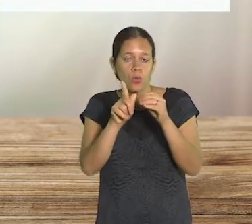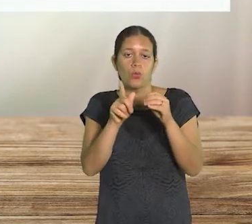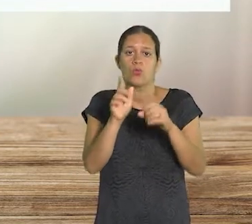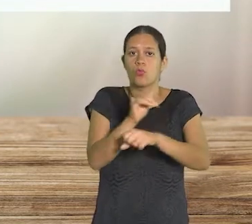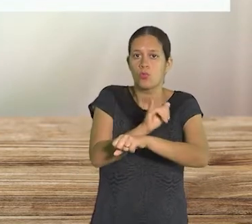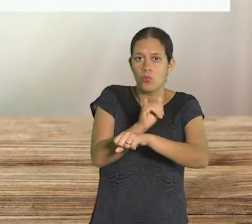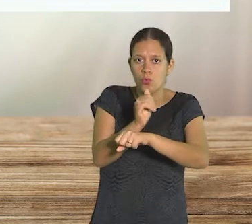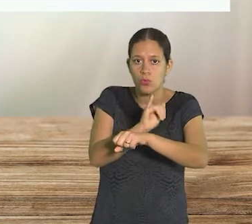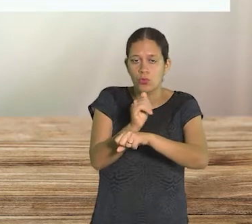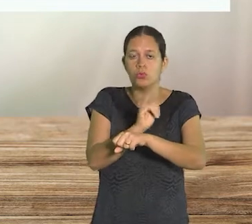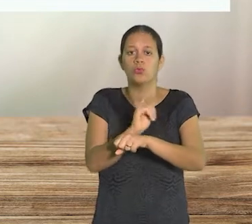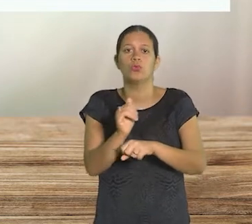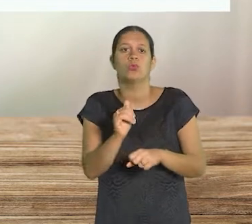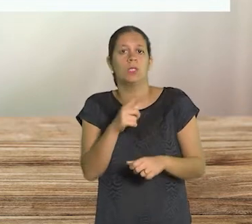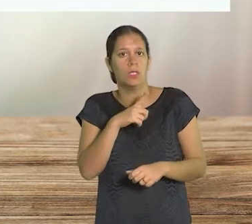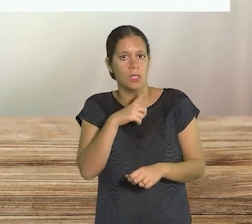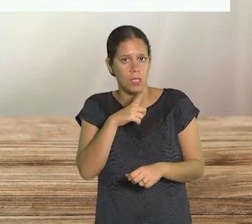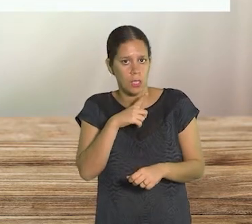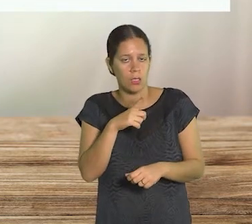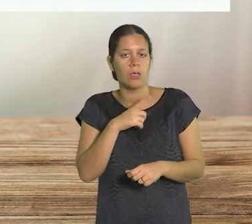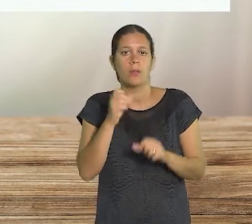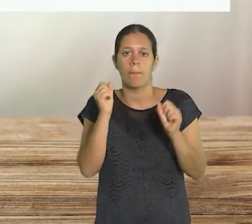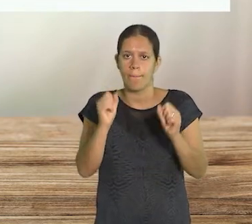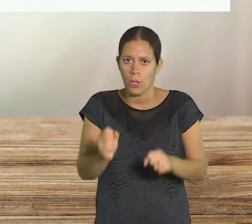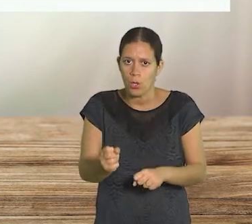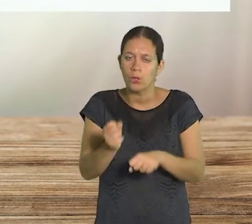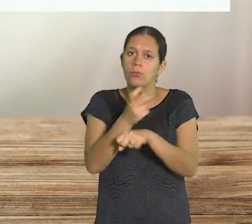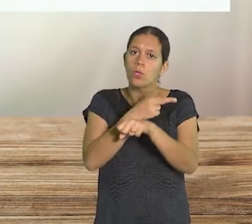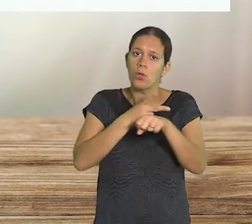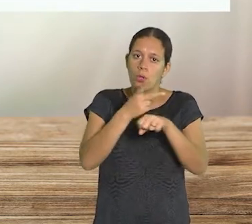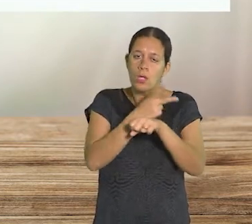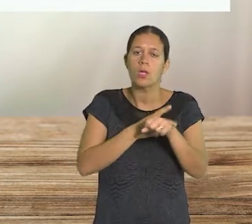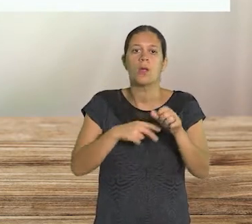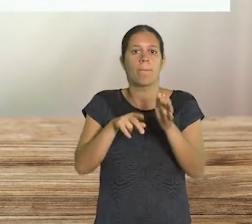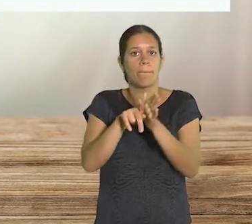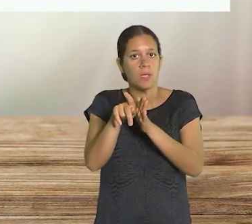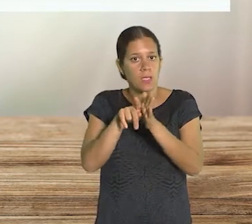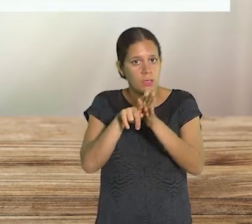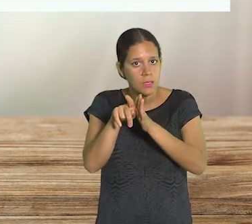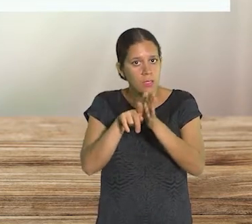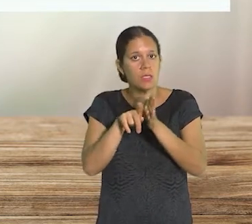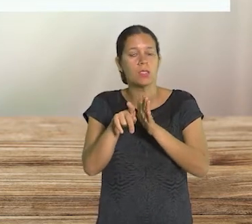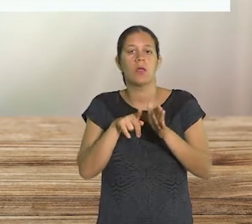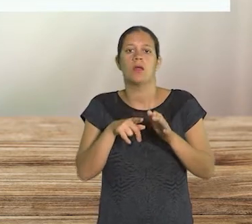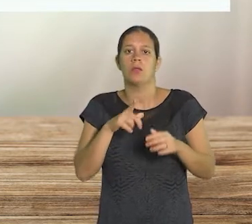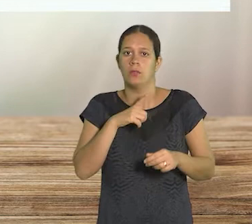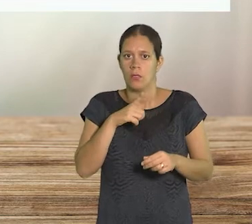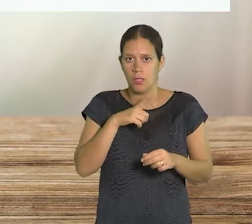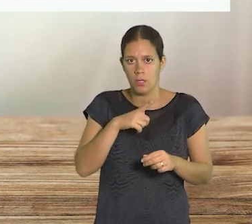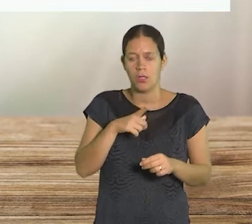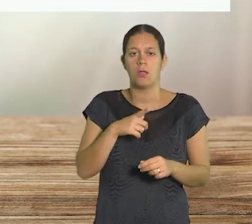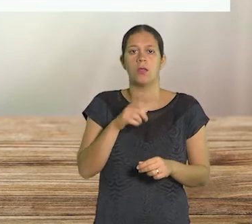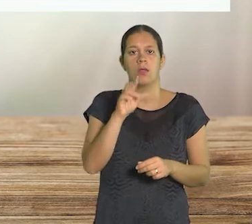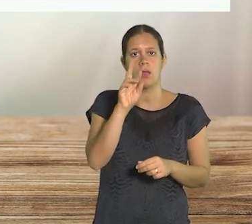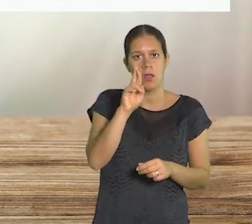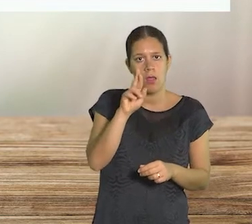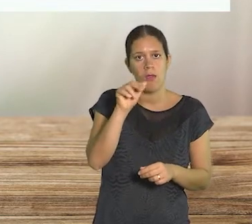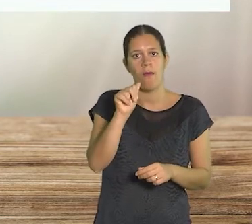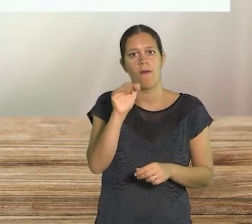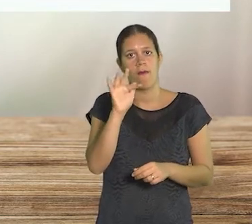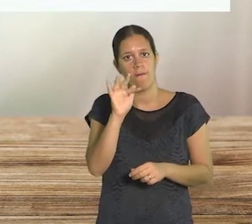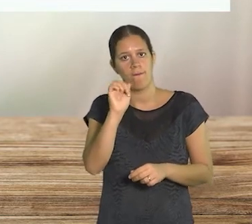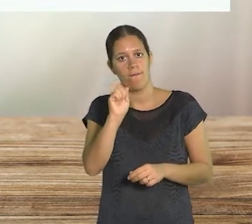no YouTube, no canal Off. Vocês podem procurar e pesquisar mais sobre o slackline, e